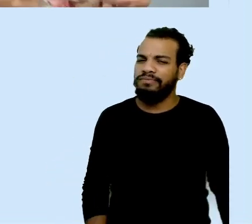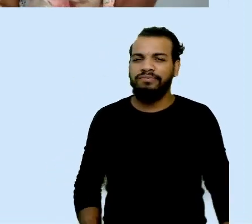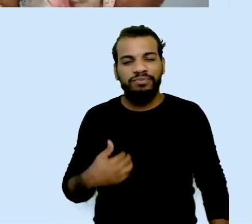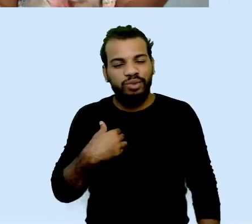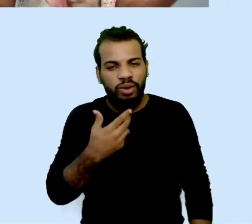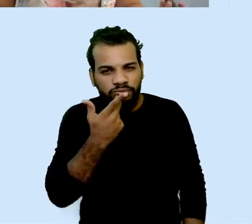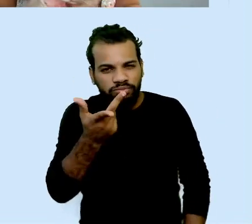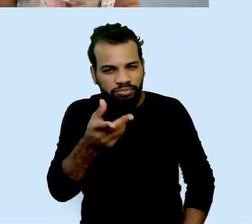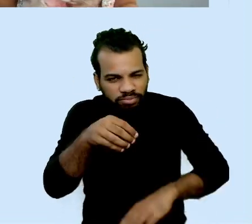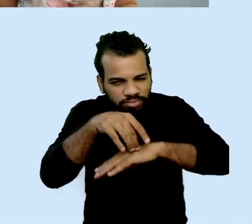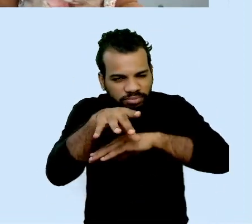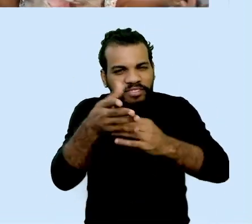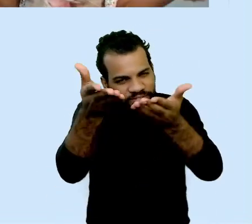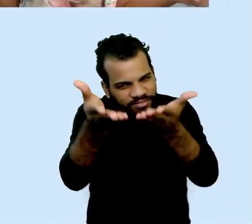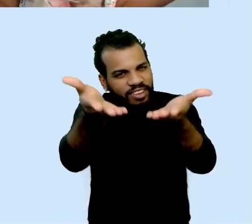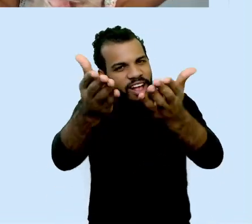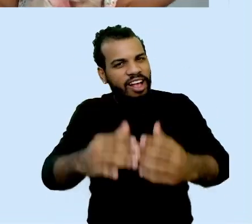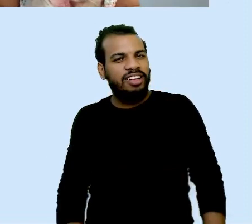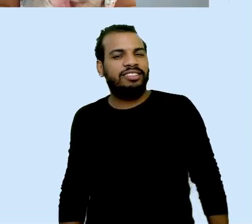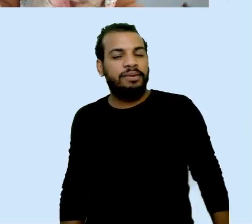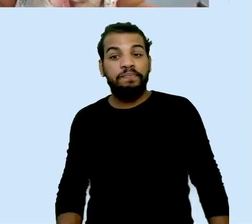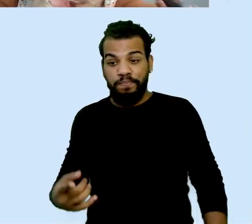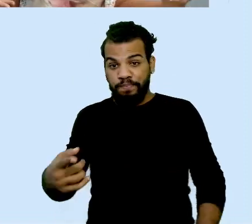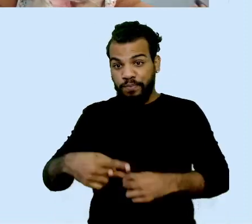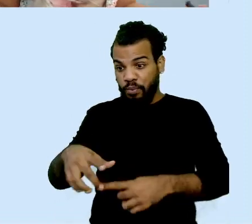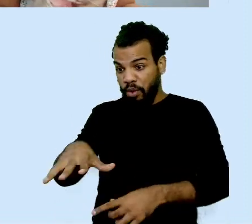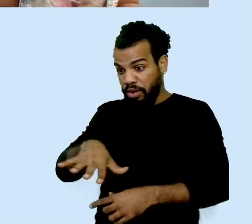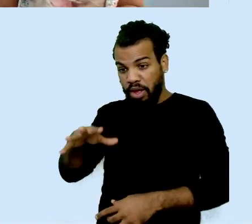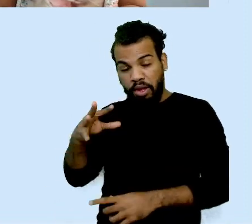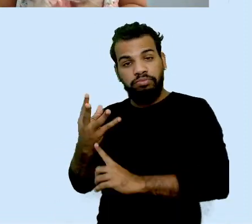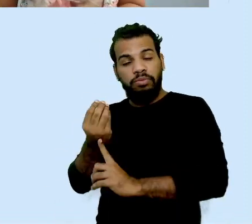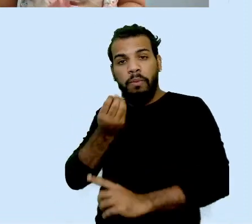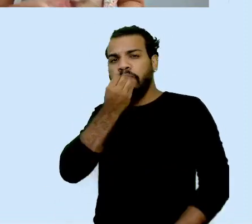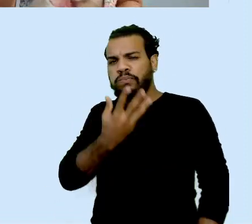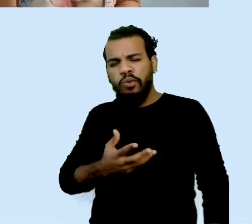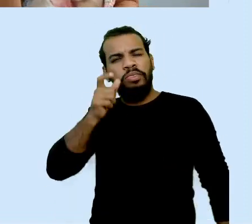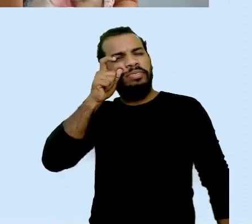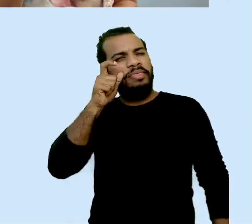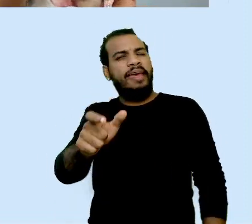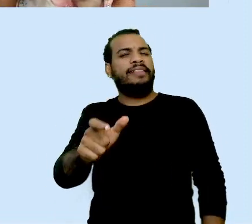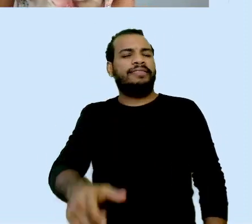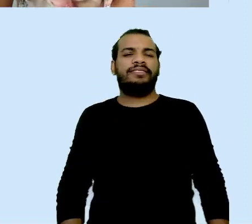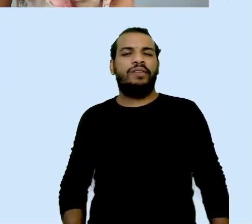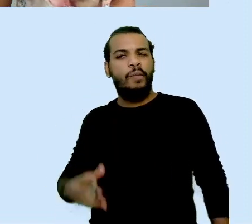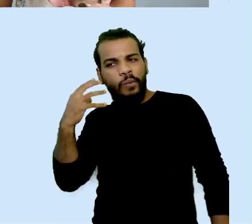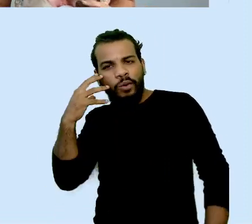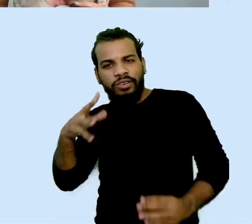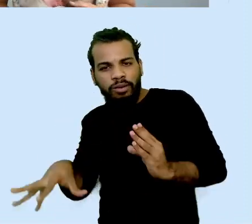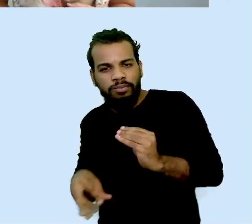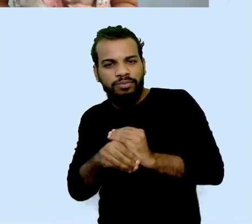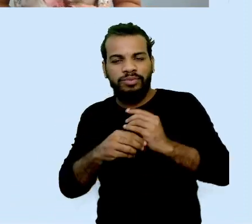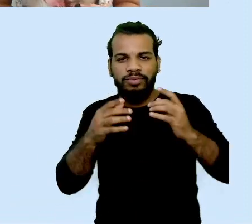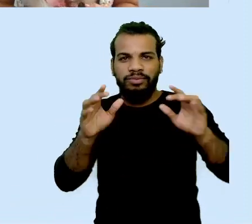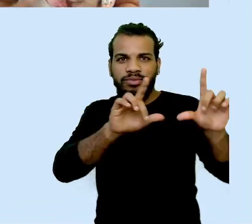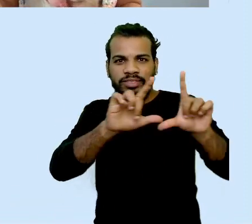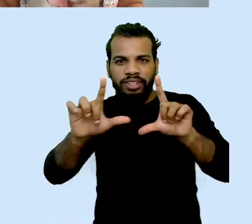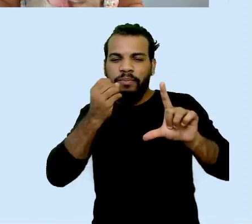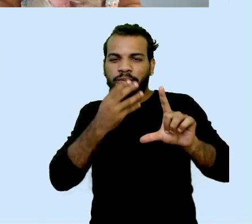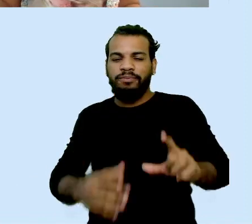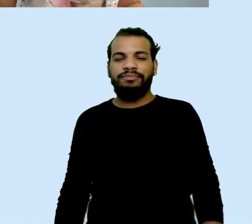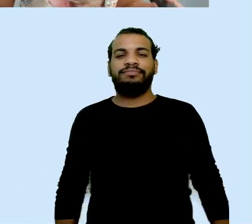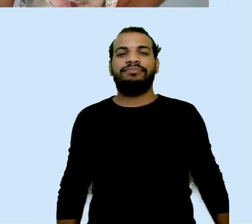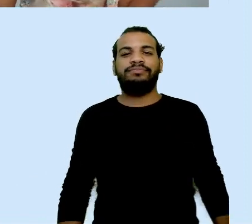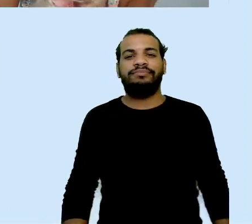aqui e estuda um pouco sobre isso, porque é uma área muito, muito, muito interessante. Tá? A trilha sonora é uma área muito interessante de se estudar. E por